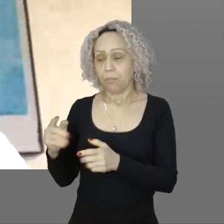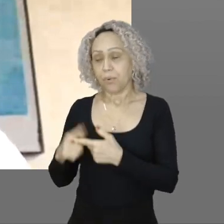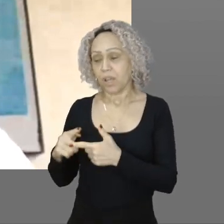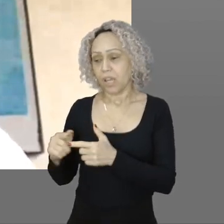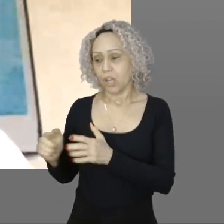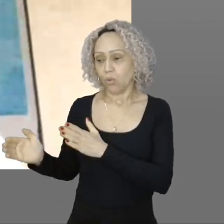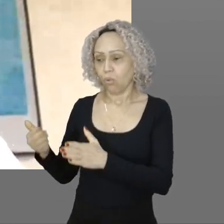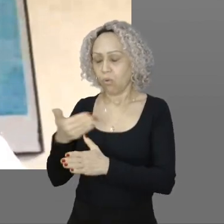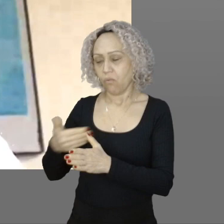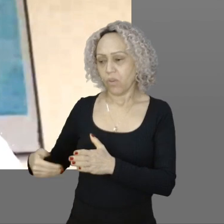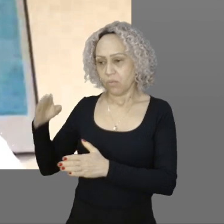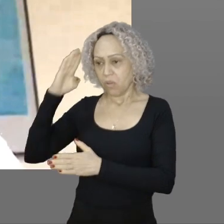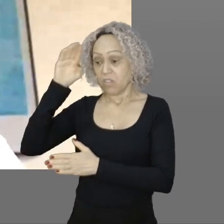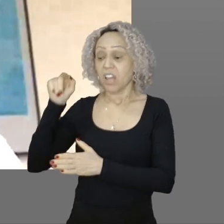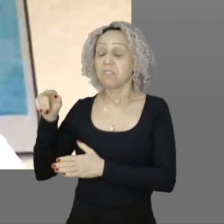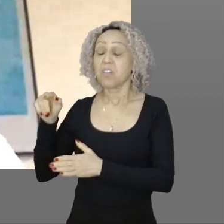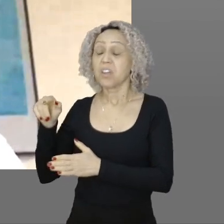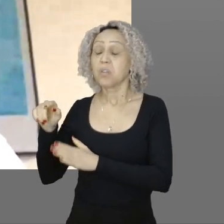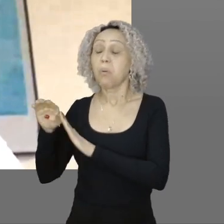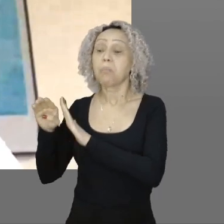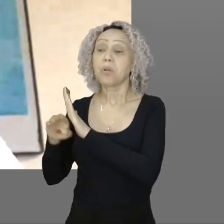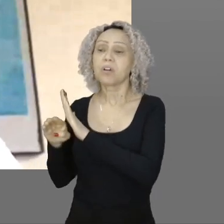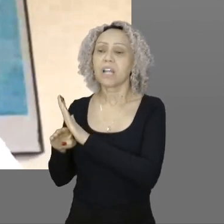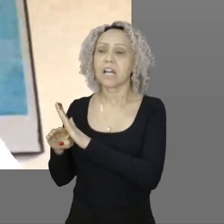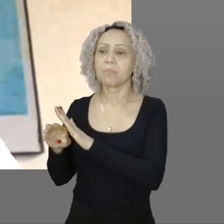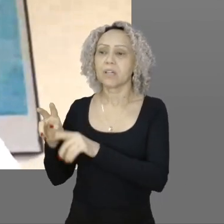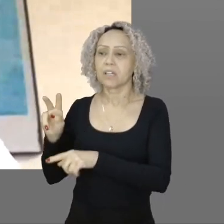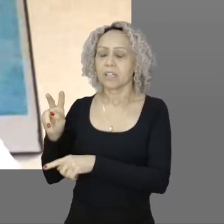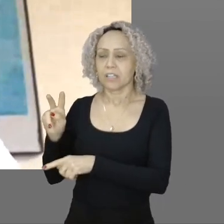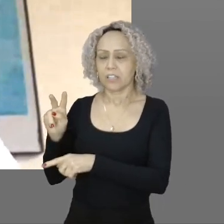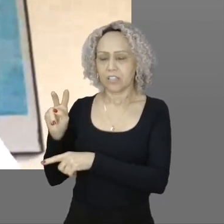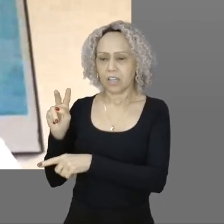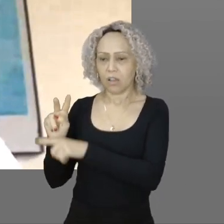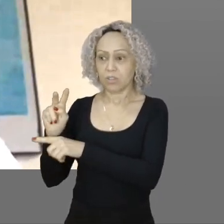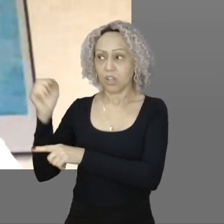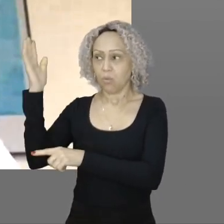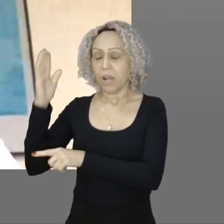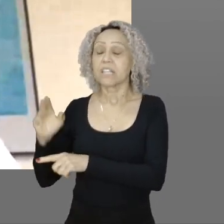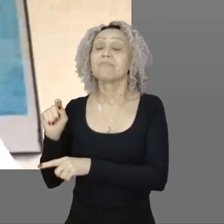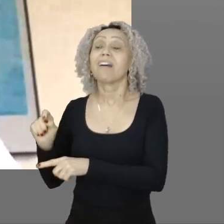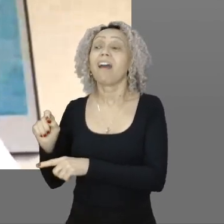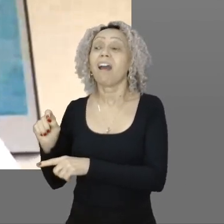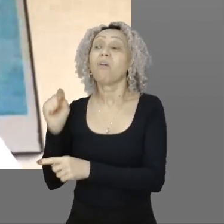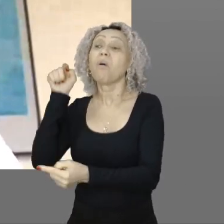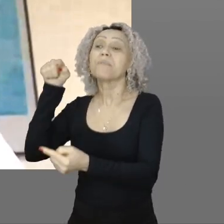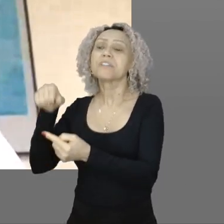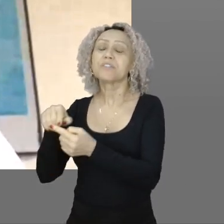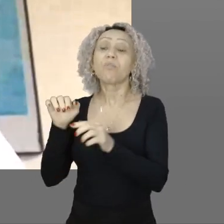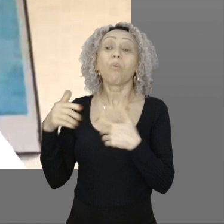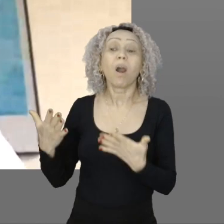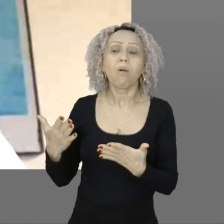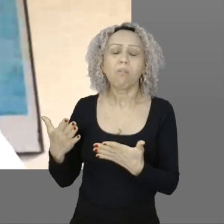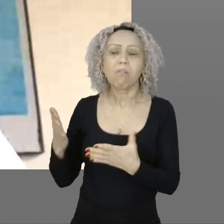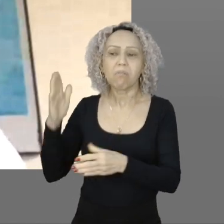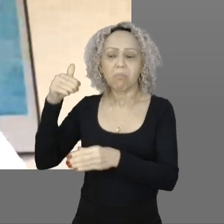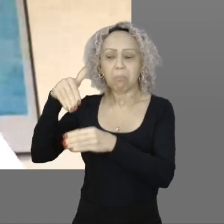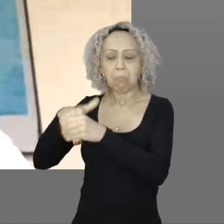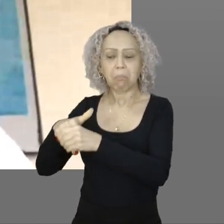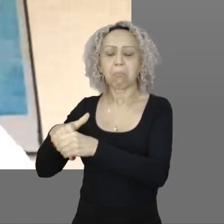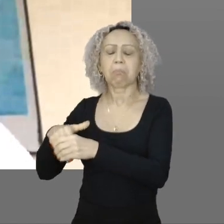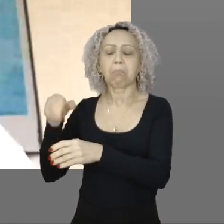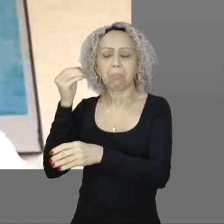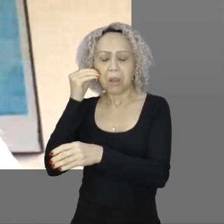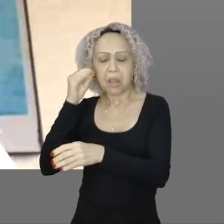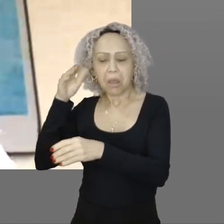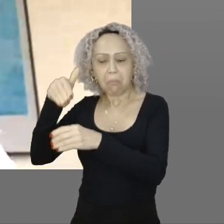né? Ele fez um programa, os brasileiros que estão me ouvindo aqui, me assistindo, vão lembrar disso, ele fez um programa para